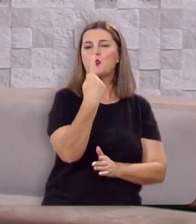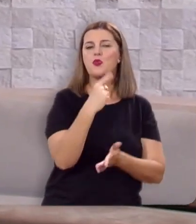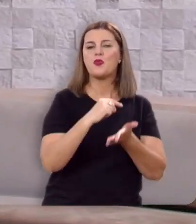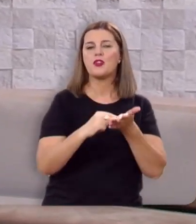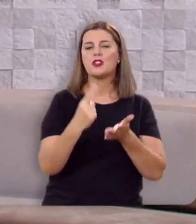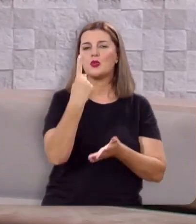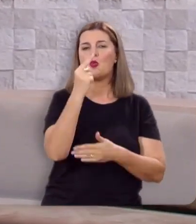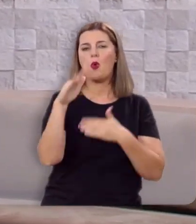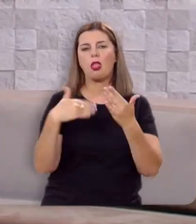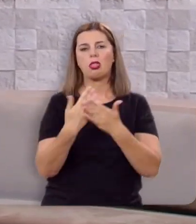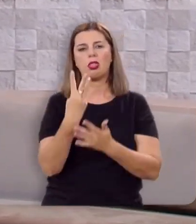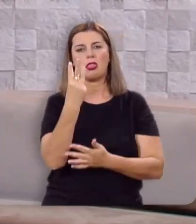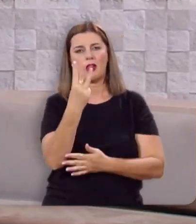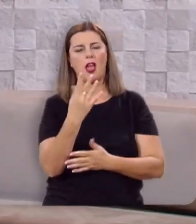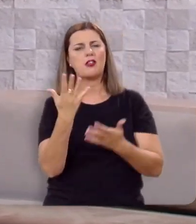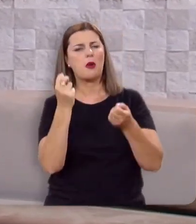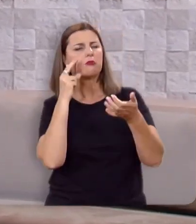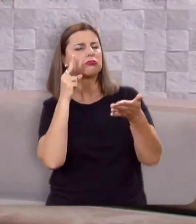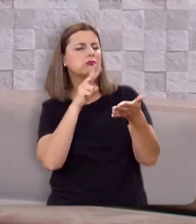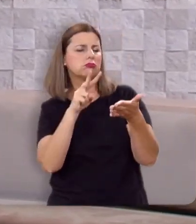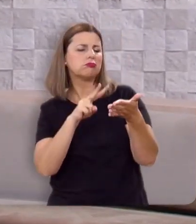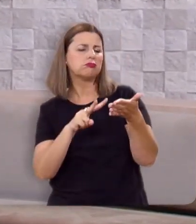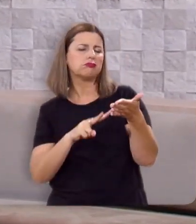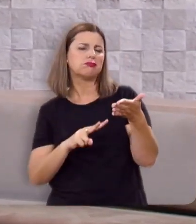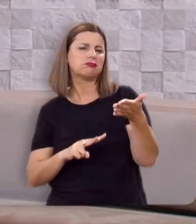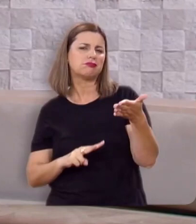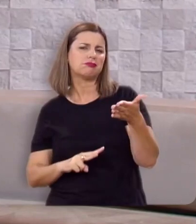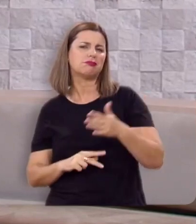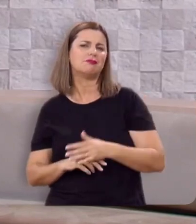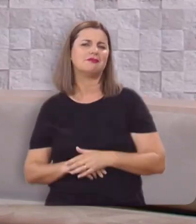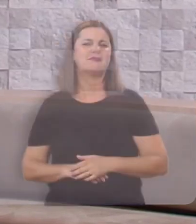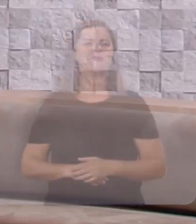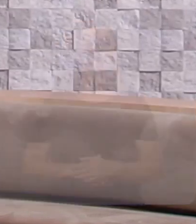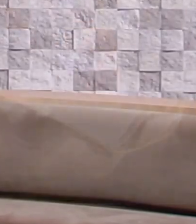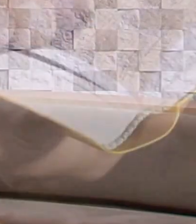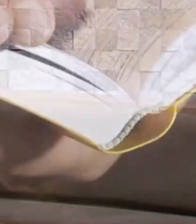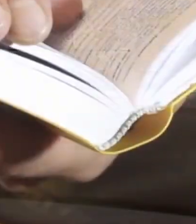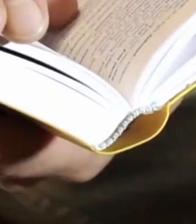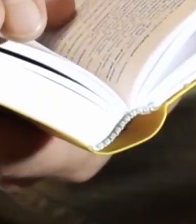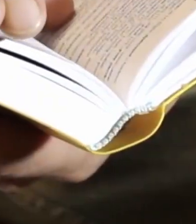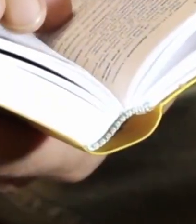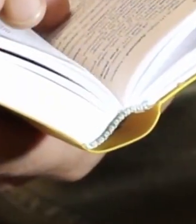de 1 a 3. Vamos ouvir a leitura deste texto.